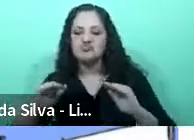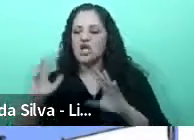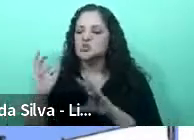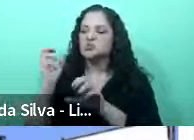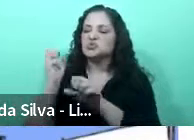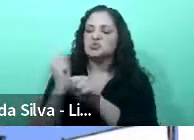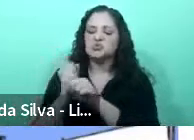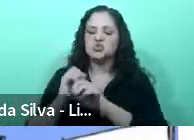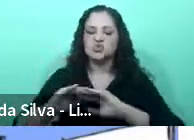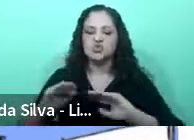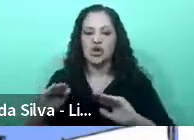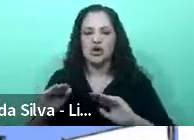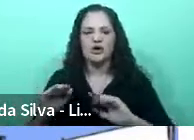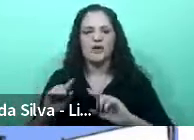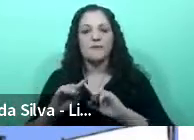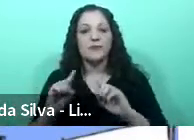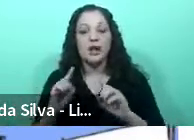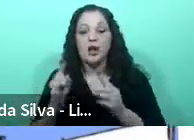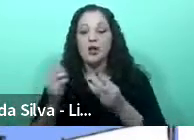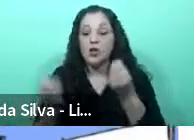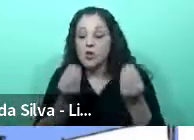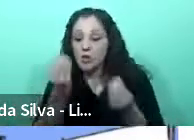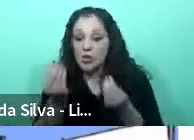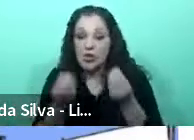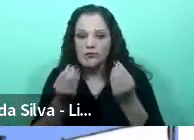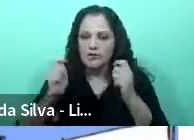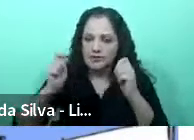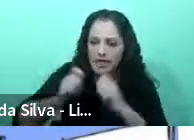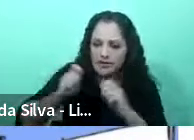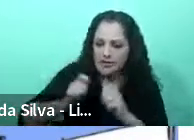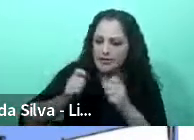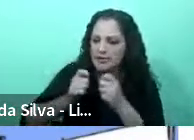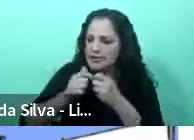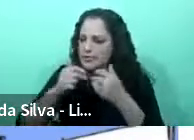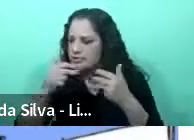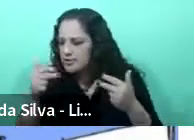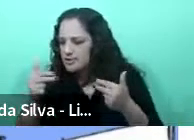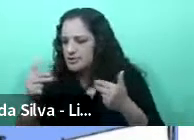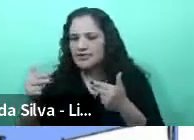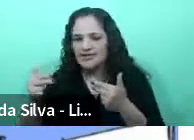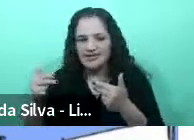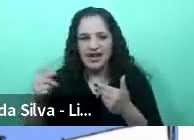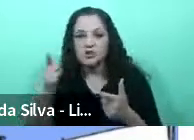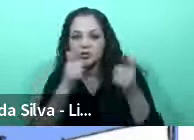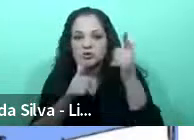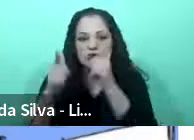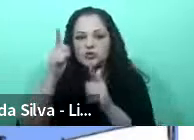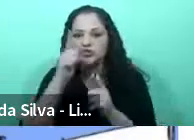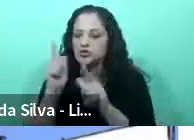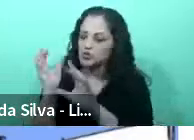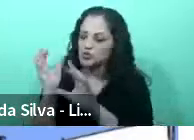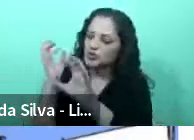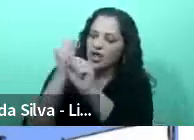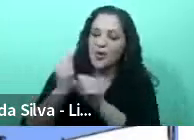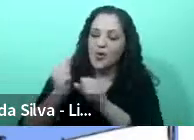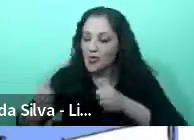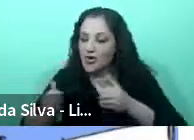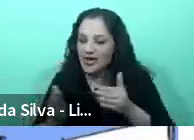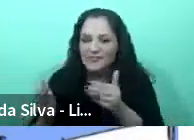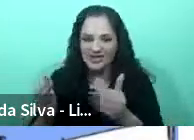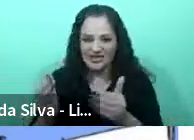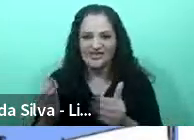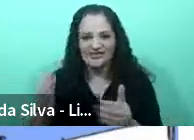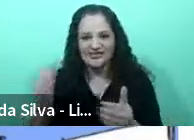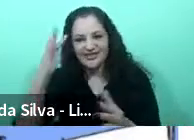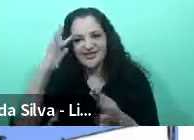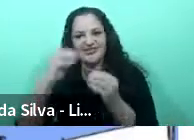resultados, mas aos meios, né? Às possibilidades de obtenção desse resultado. Então, faz